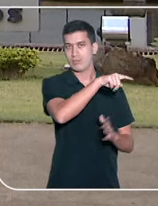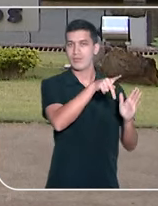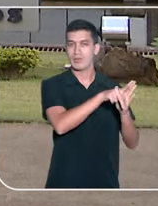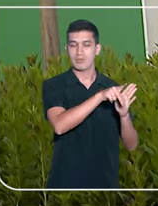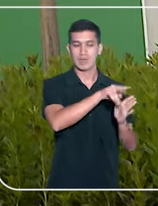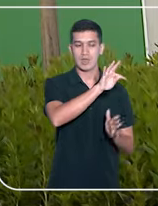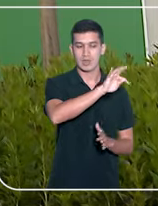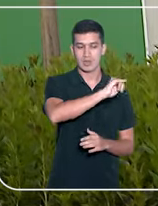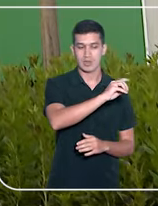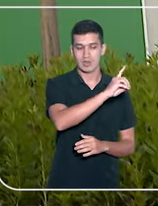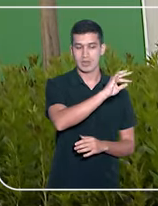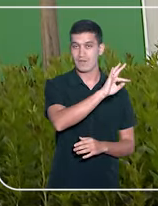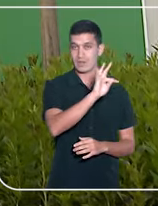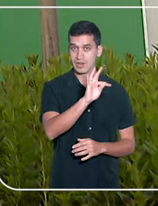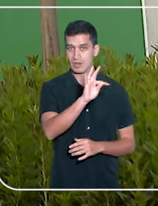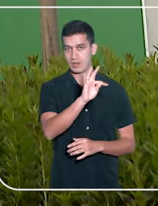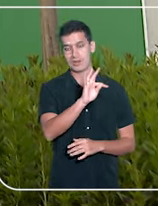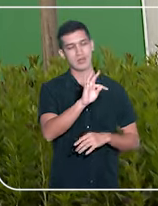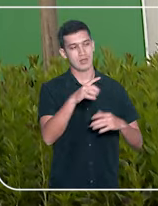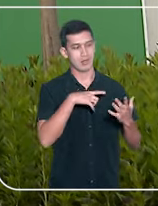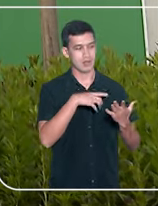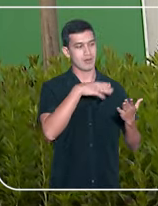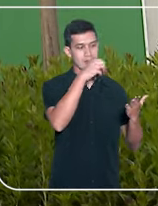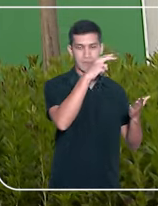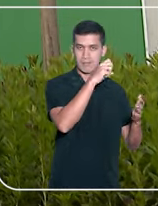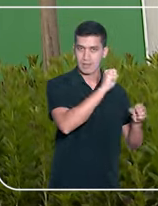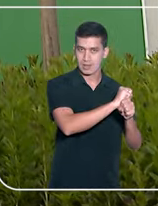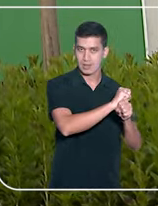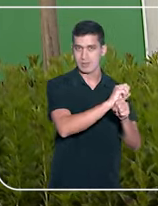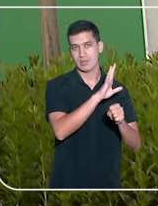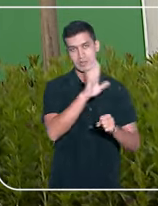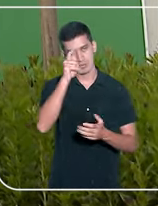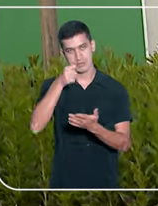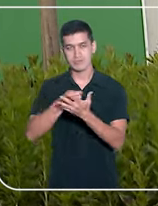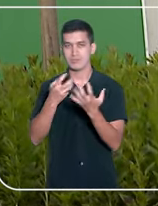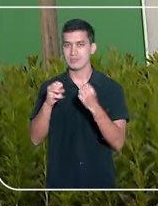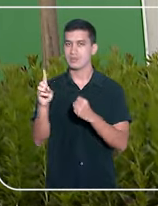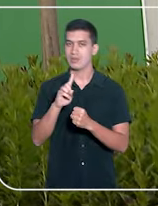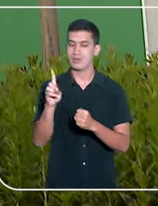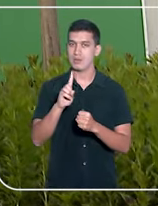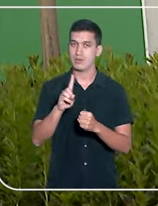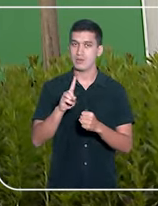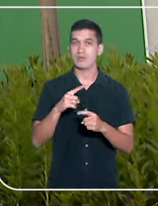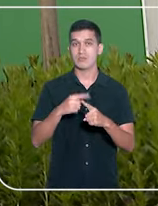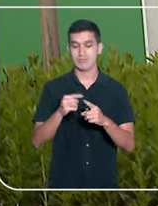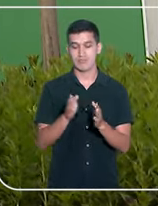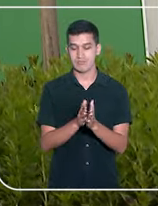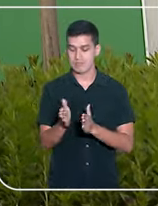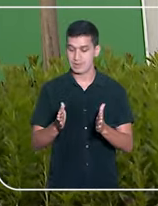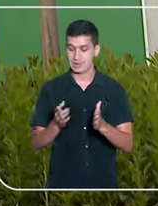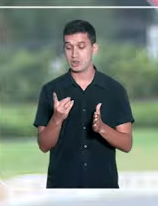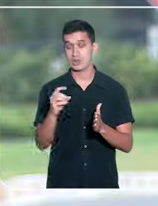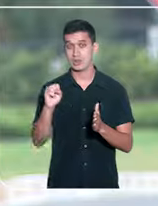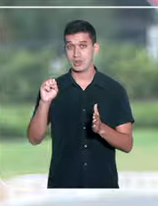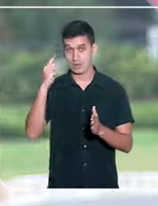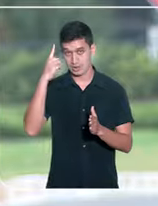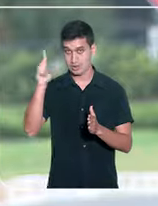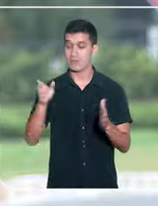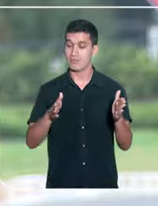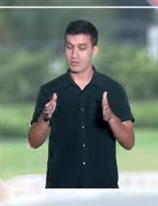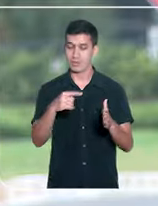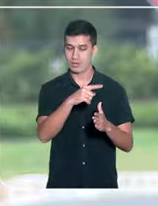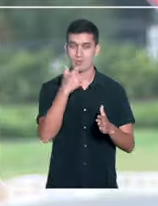territórios condenando a terra Cap a finalizar as obras da Etapa dois do Noroeste dentro de 180 dias o